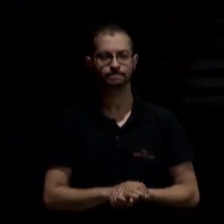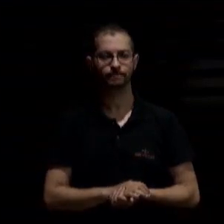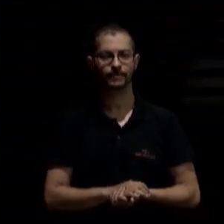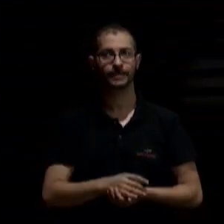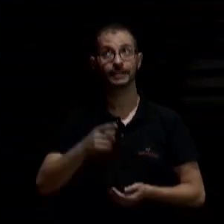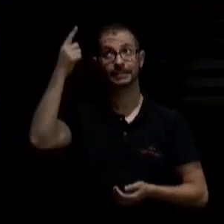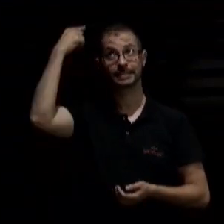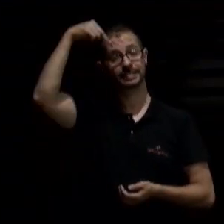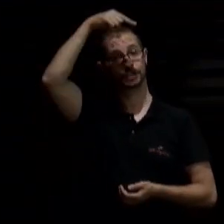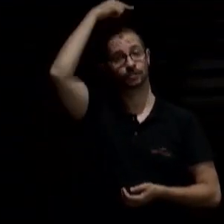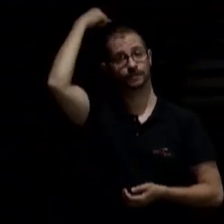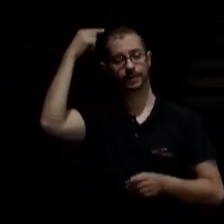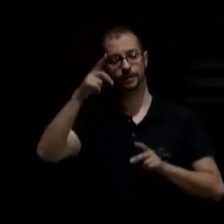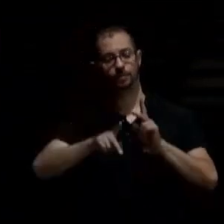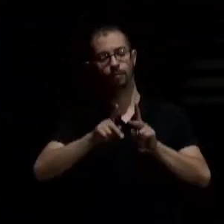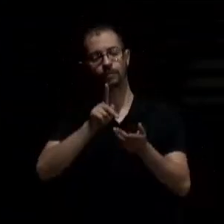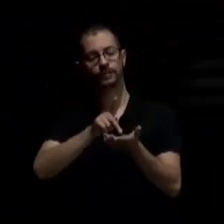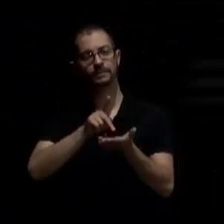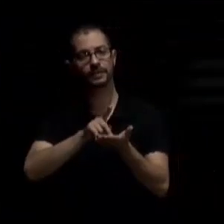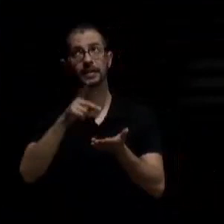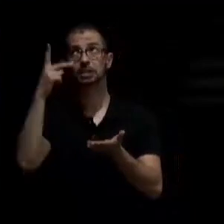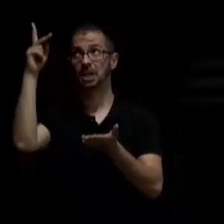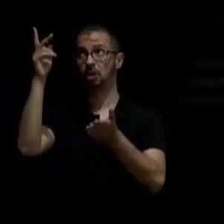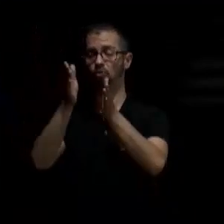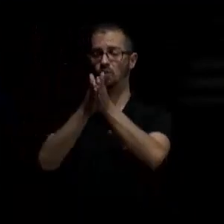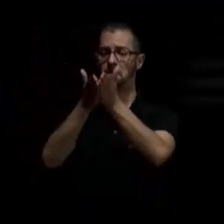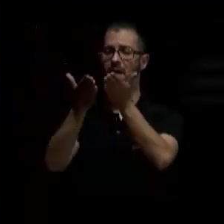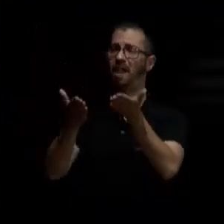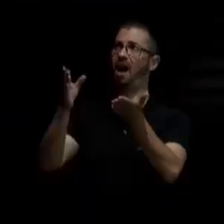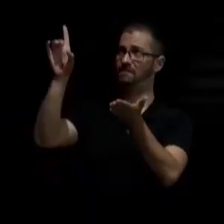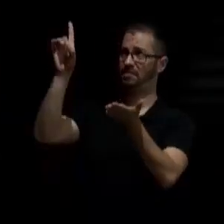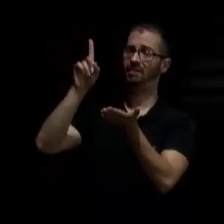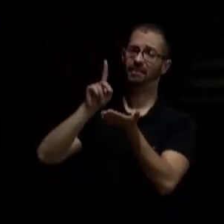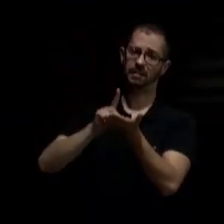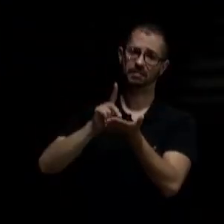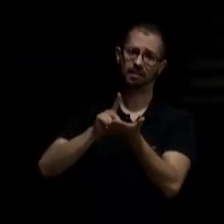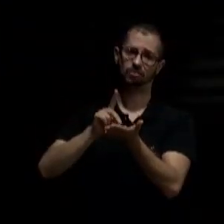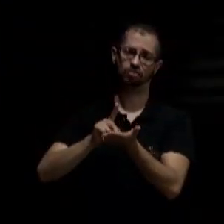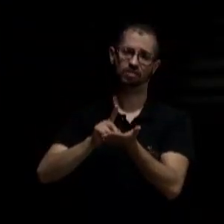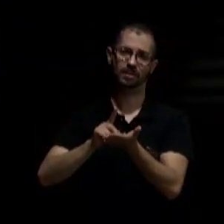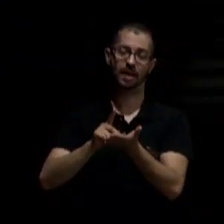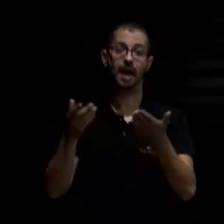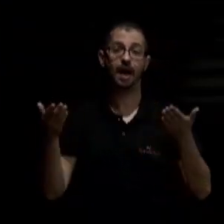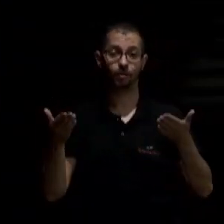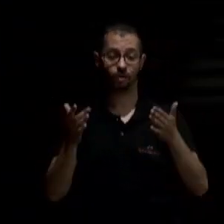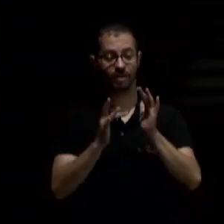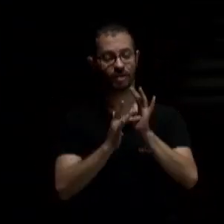Santifica-os na verdade, a tua palavra é a verdade. Agora Jesus ora.